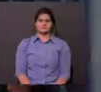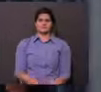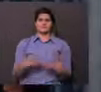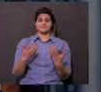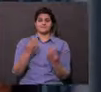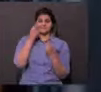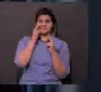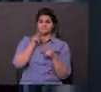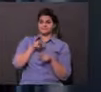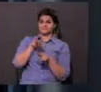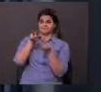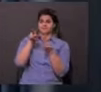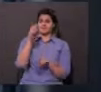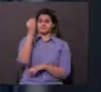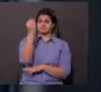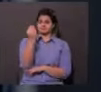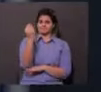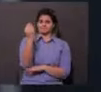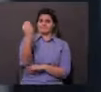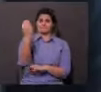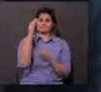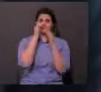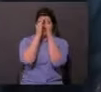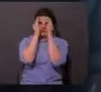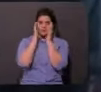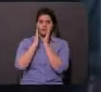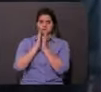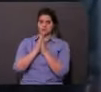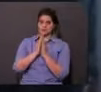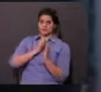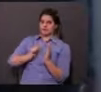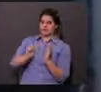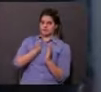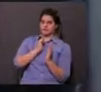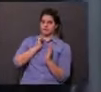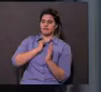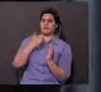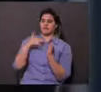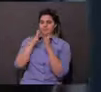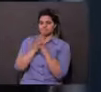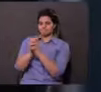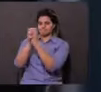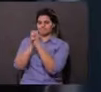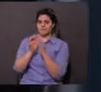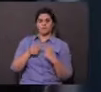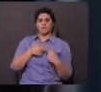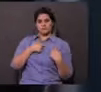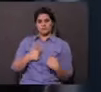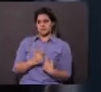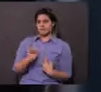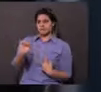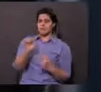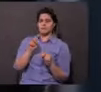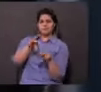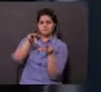Fixemos o nosso olhar na imagem de Nossa Senhora e meditemos na bondade do seu coração imaculado,